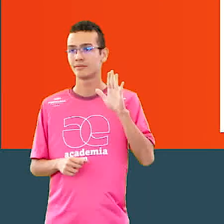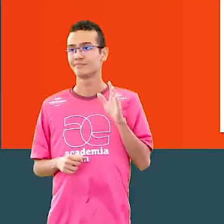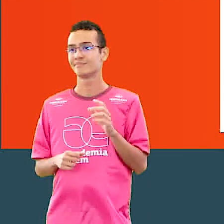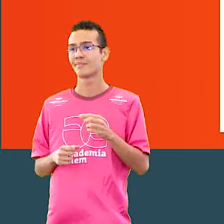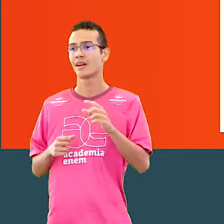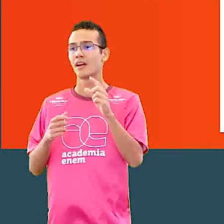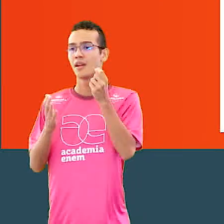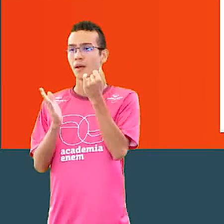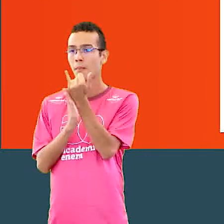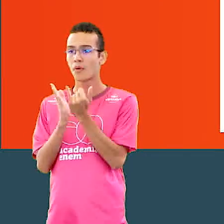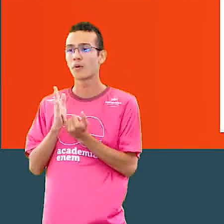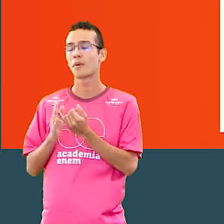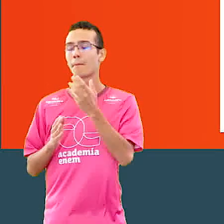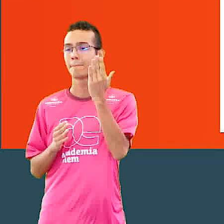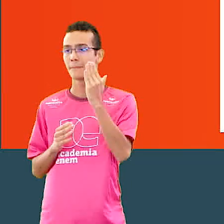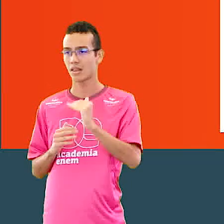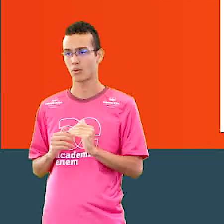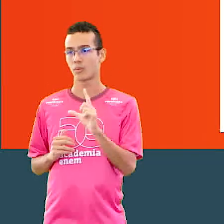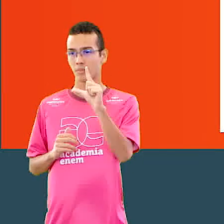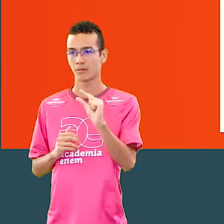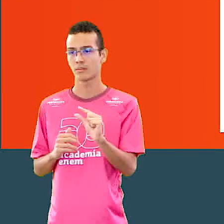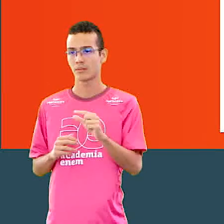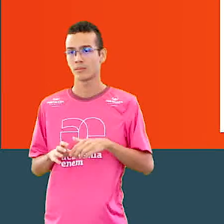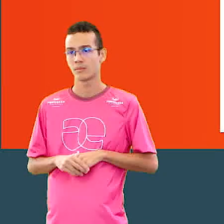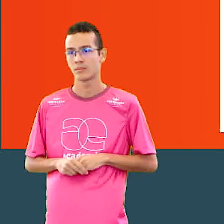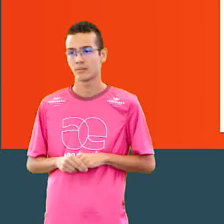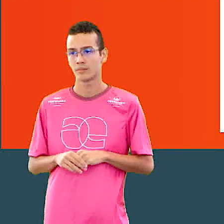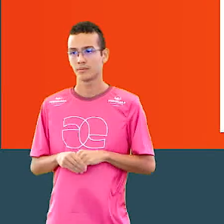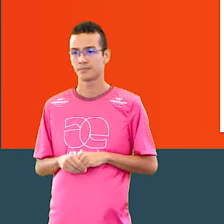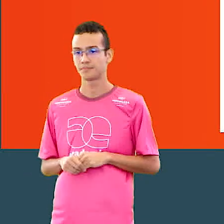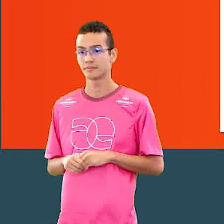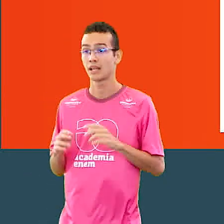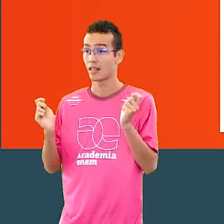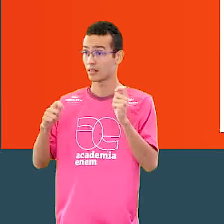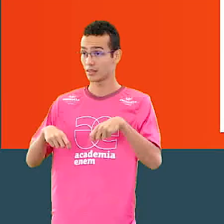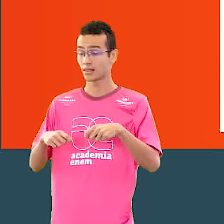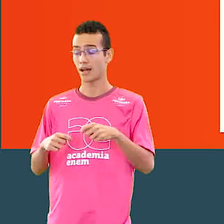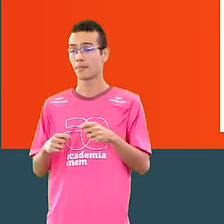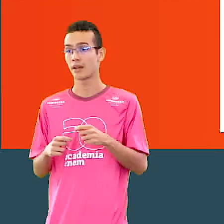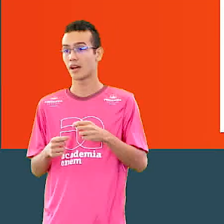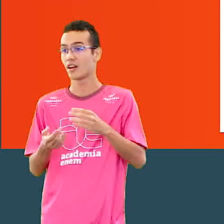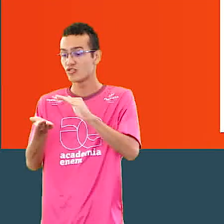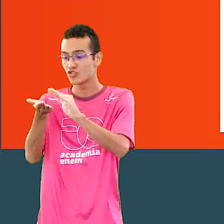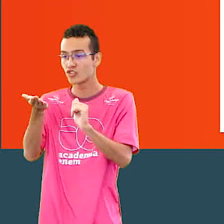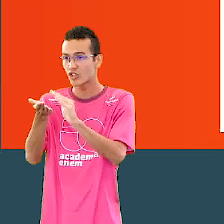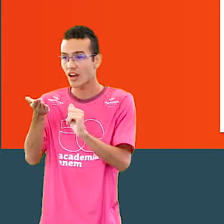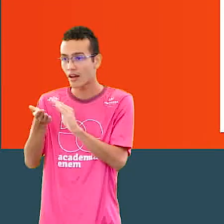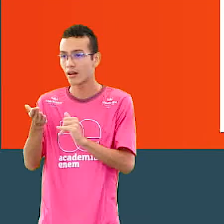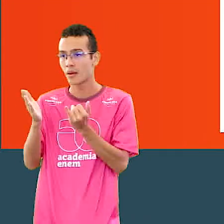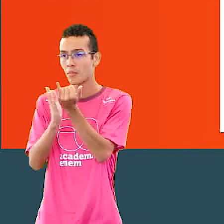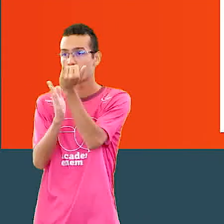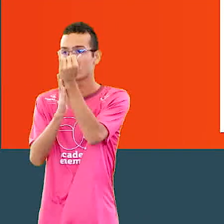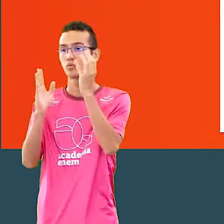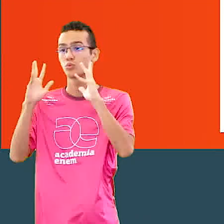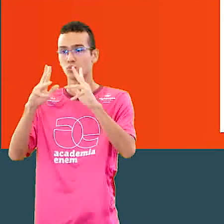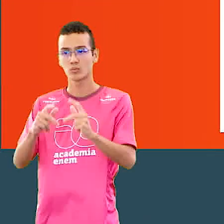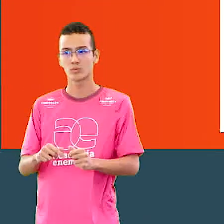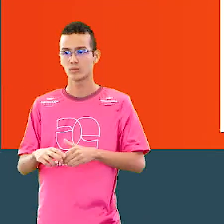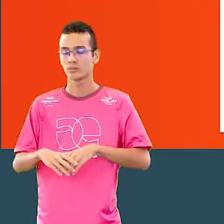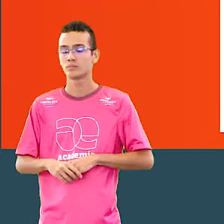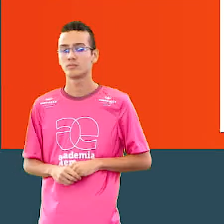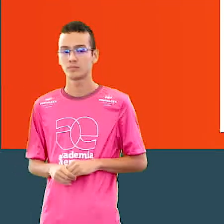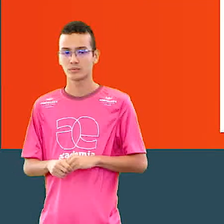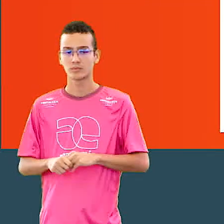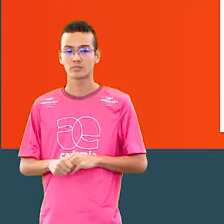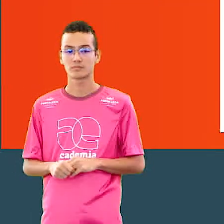fiéis social, essas taxas podem ser zeradas, ok? Mas vamos lá.